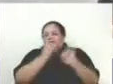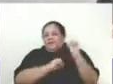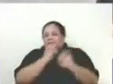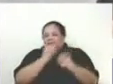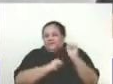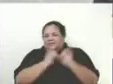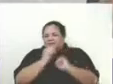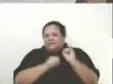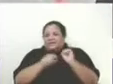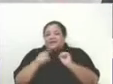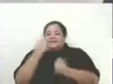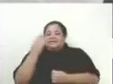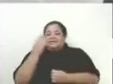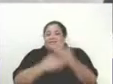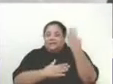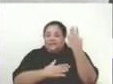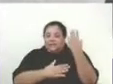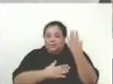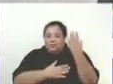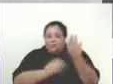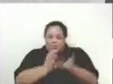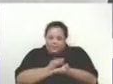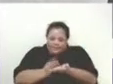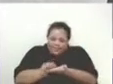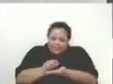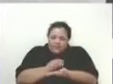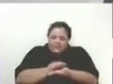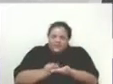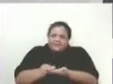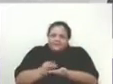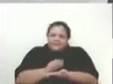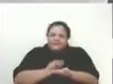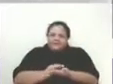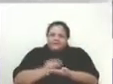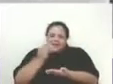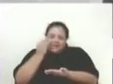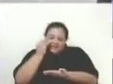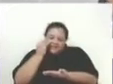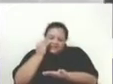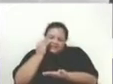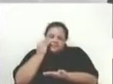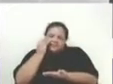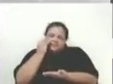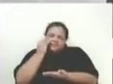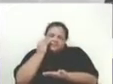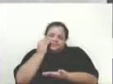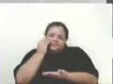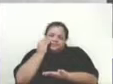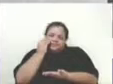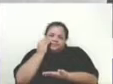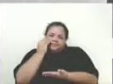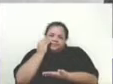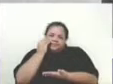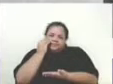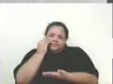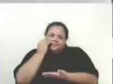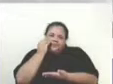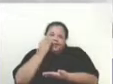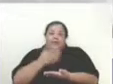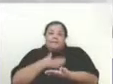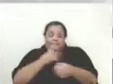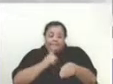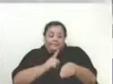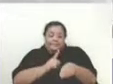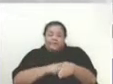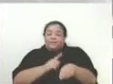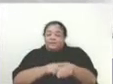componente, eles testam os componentes, algo que, primeiramente, porque vai que acaba meu tempo, eu quero citar o nome deles. Dr. Rui